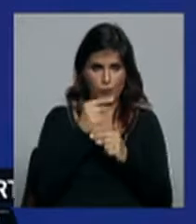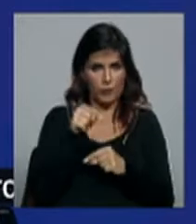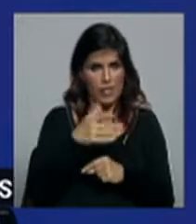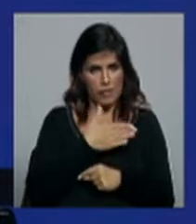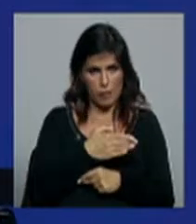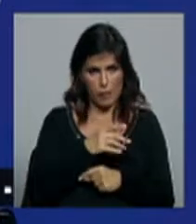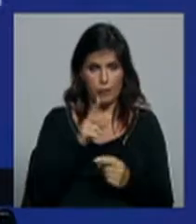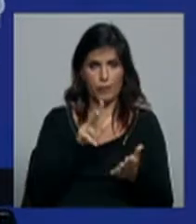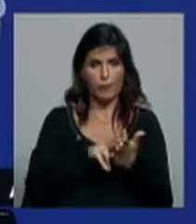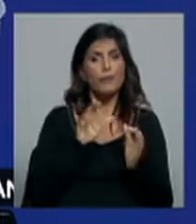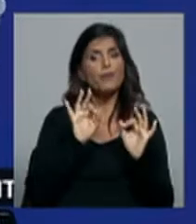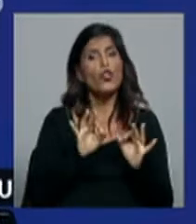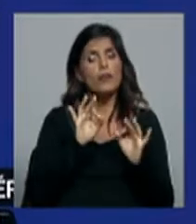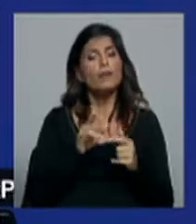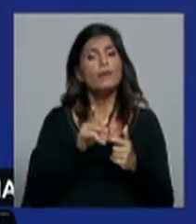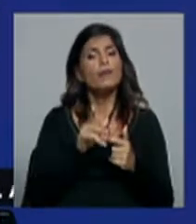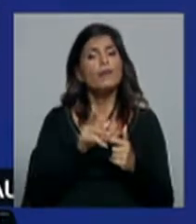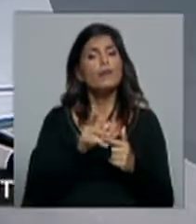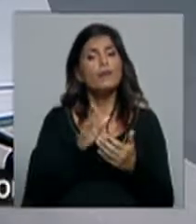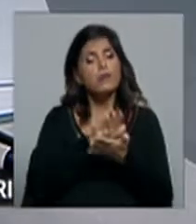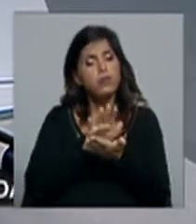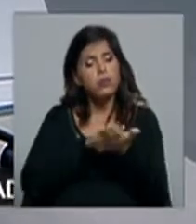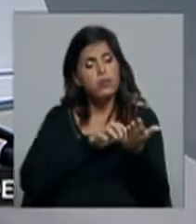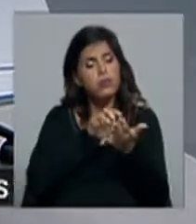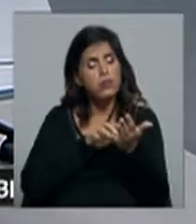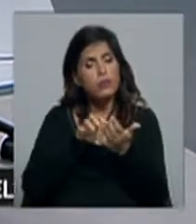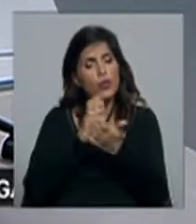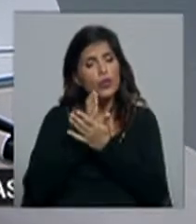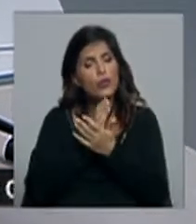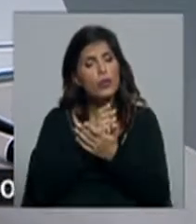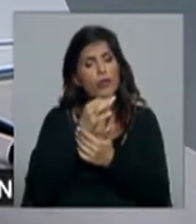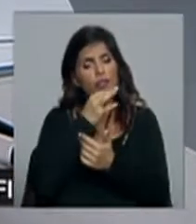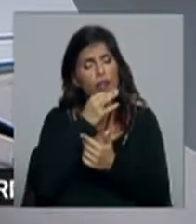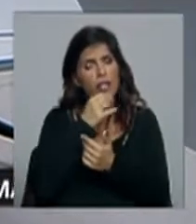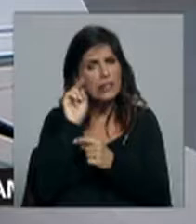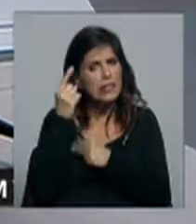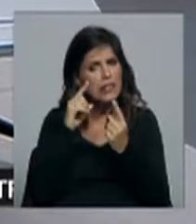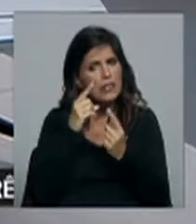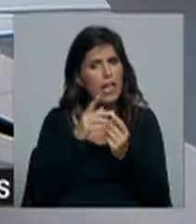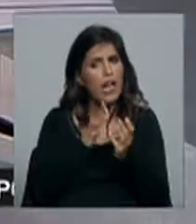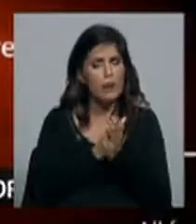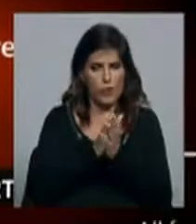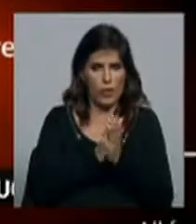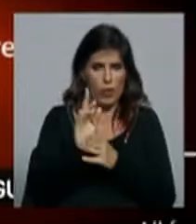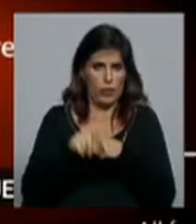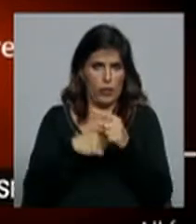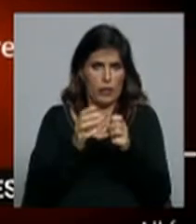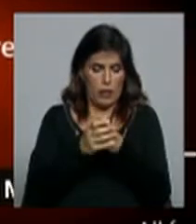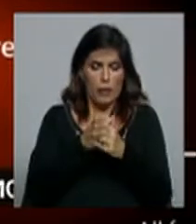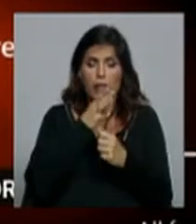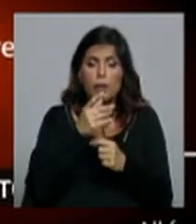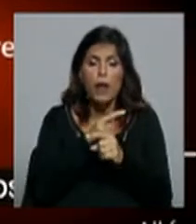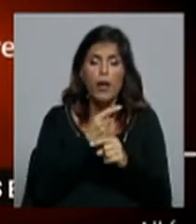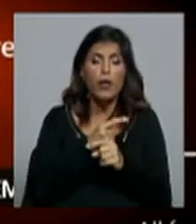foi publicado um estudo que é polémico, que eu acho que ainda vai ser muito detalhado, muito analisado por outras equipas, e que diz o seguinte: nós